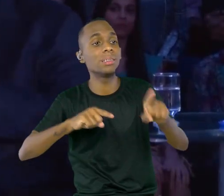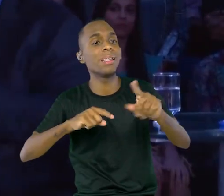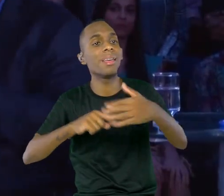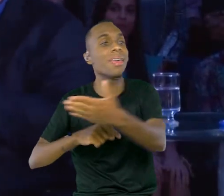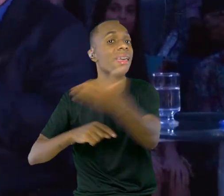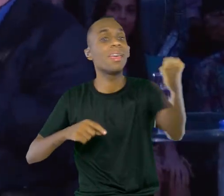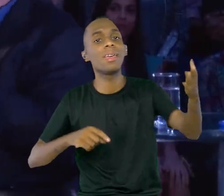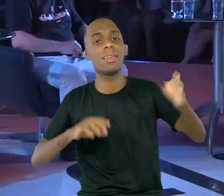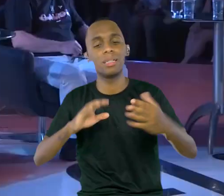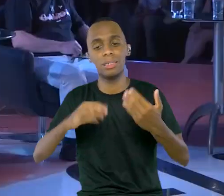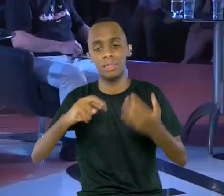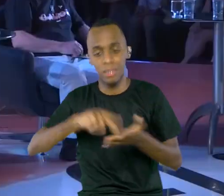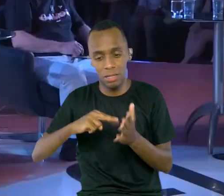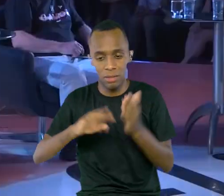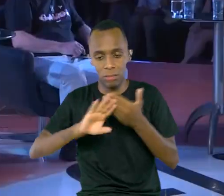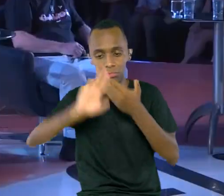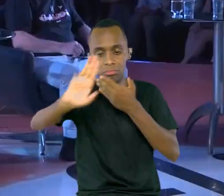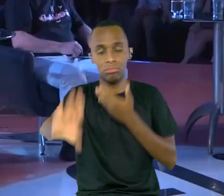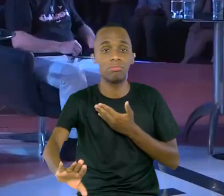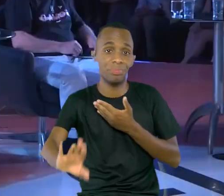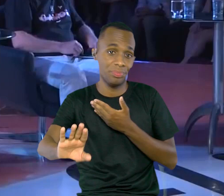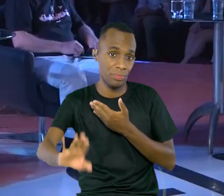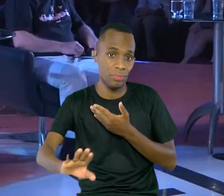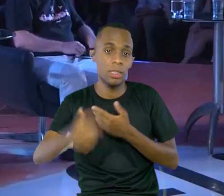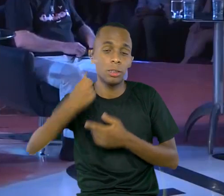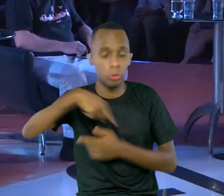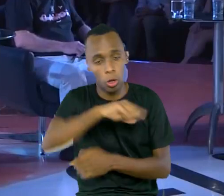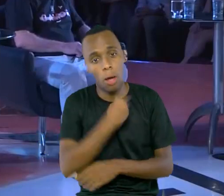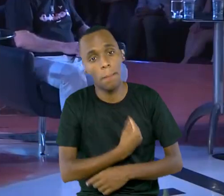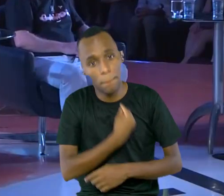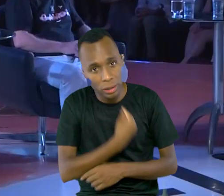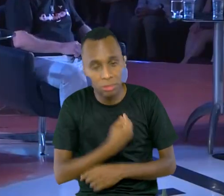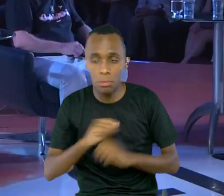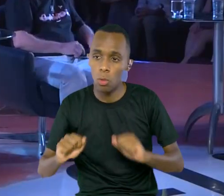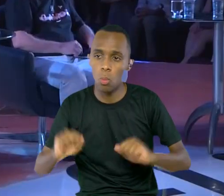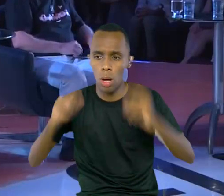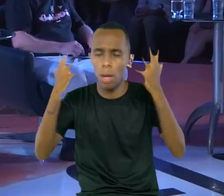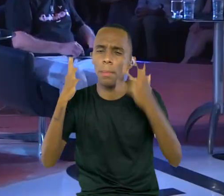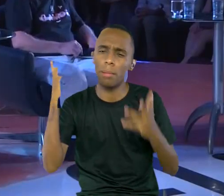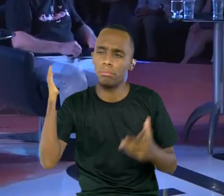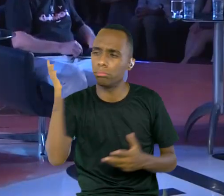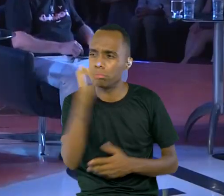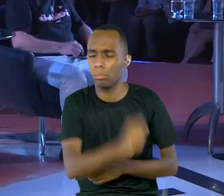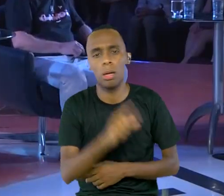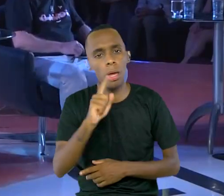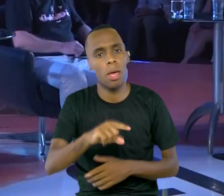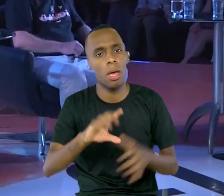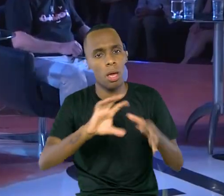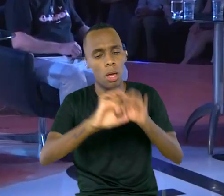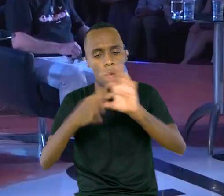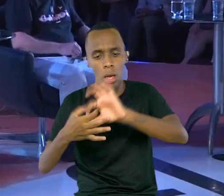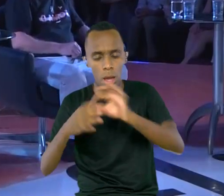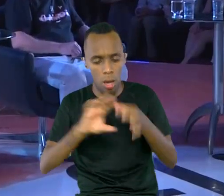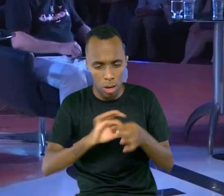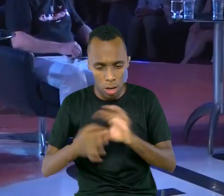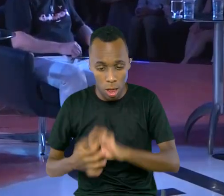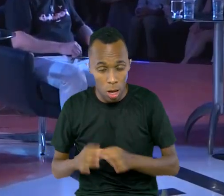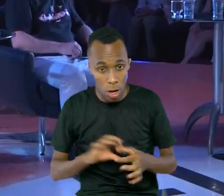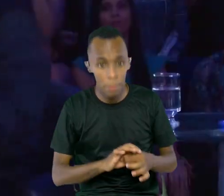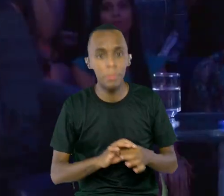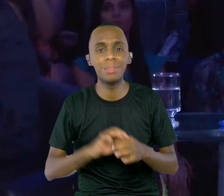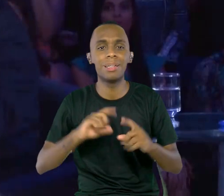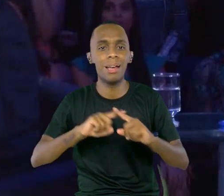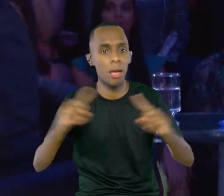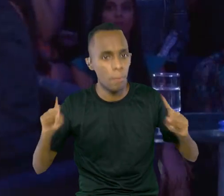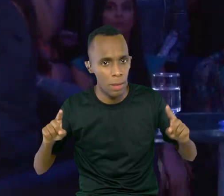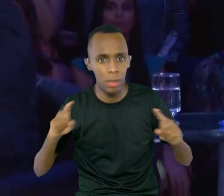e eles. Nós e eles. Nós acabamos de participar de uma comemoração belíssima, que é uma Olimpíada.